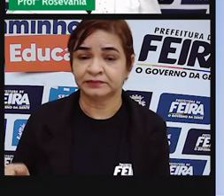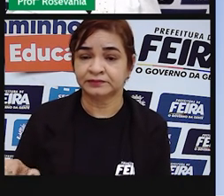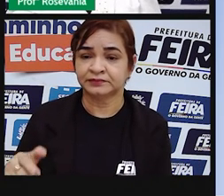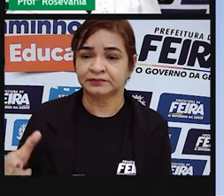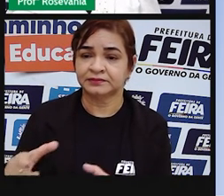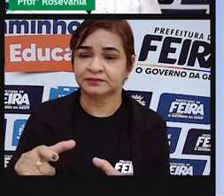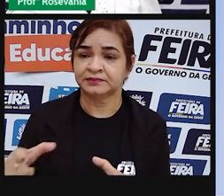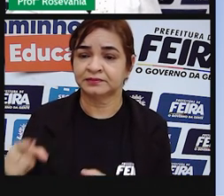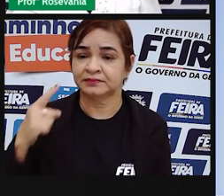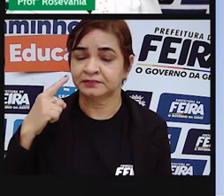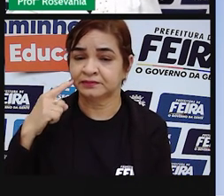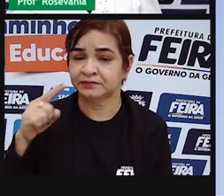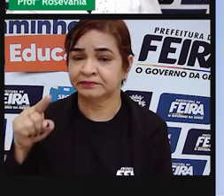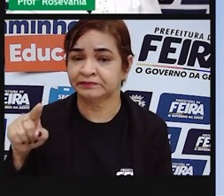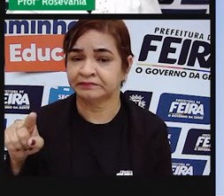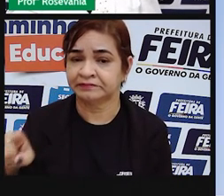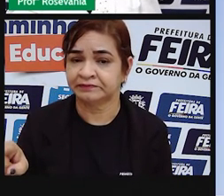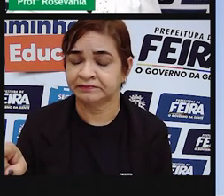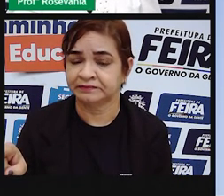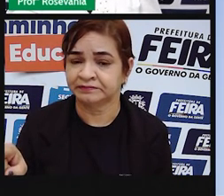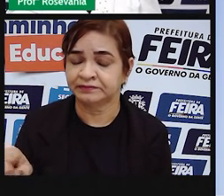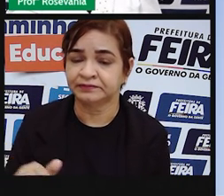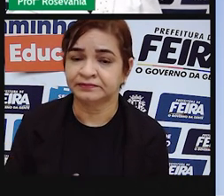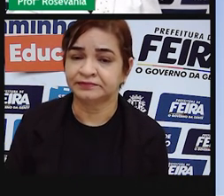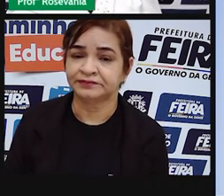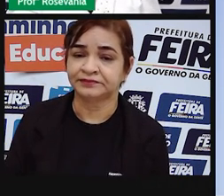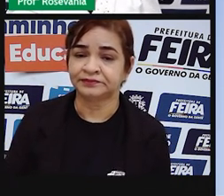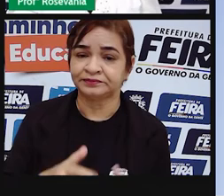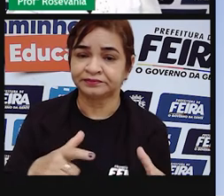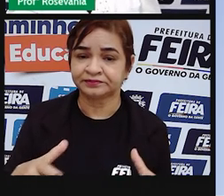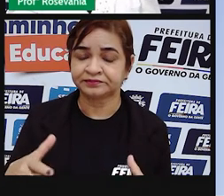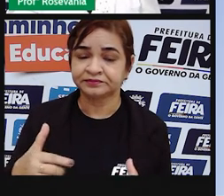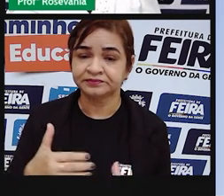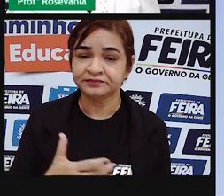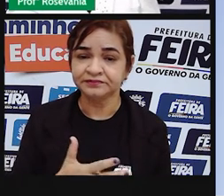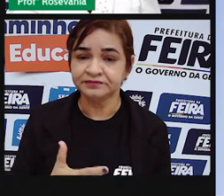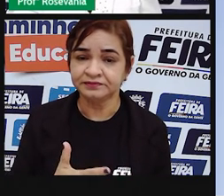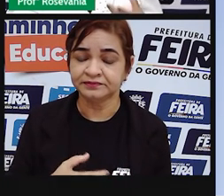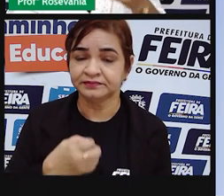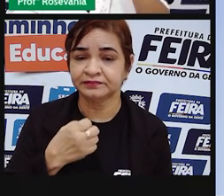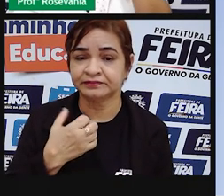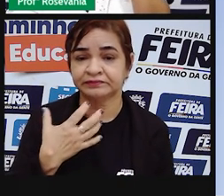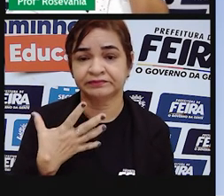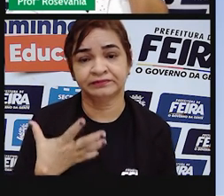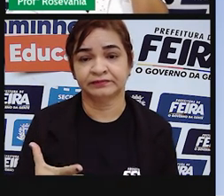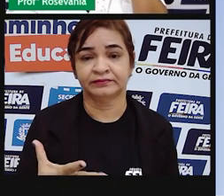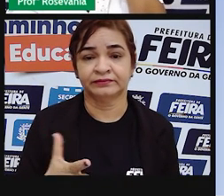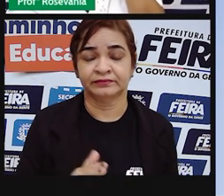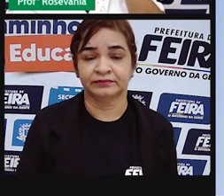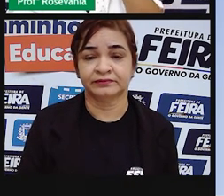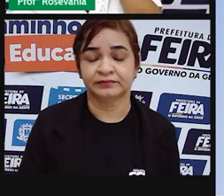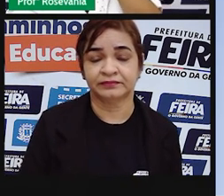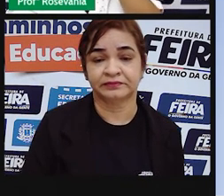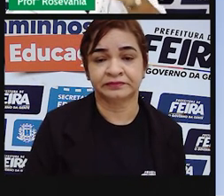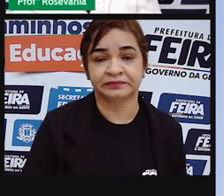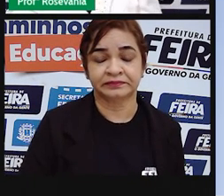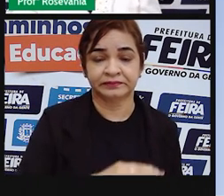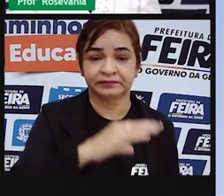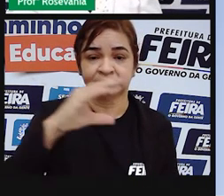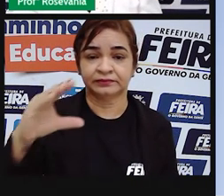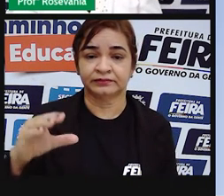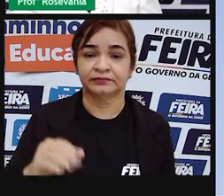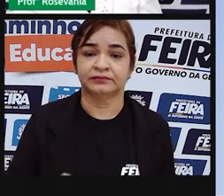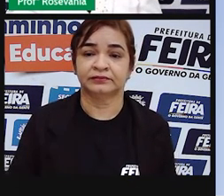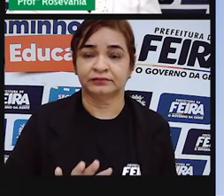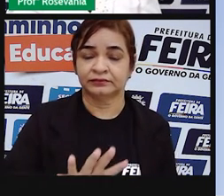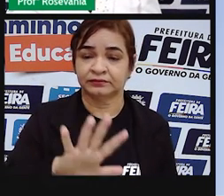aqui a setinha, né, para a Zona da Mata, que são as cidades mais desenvolvidas que a gente tem, né, que pegam também as capitais, né,